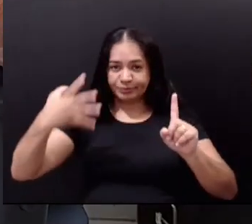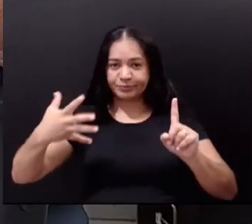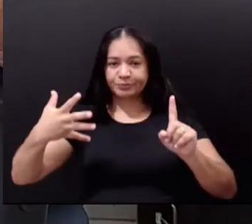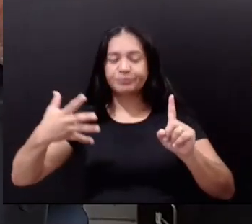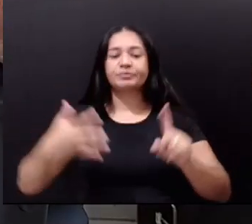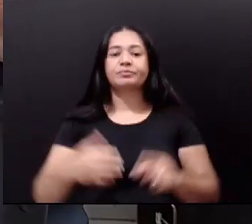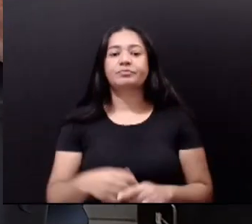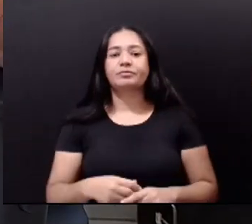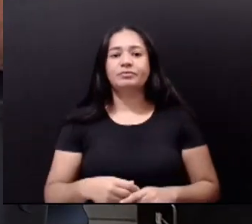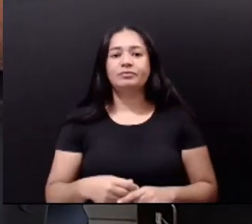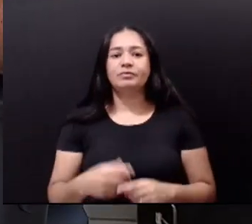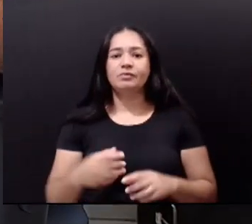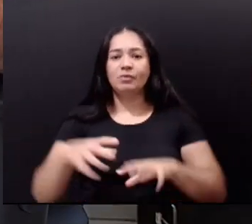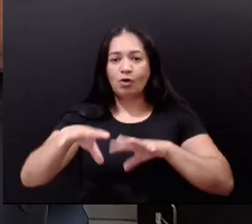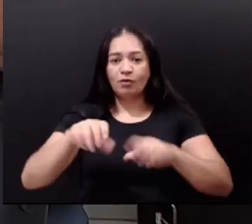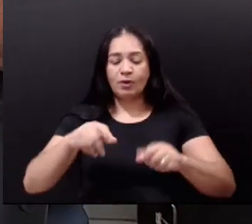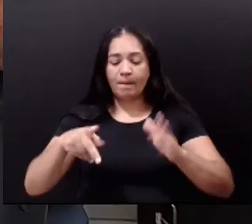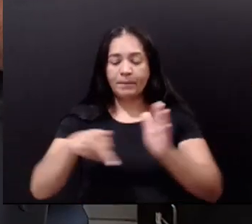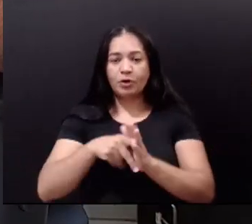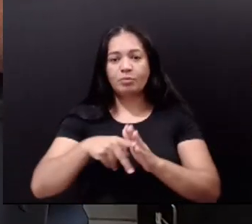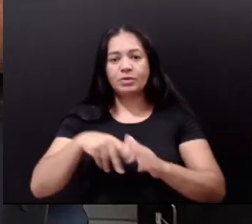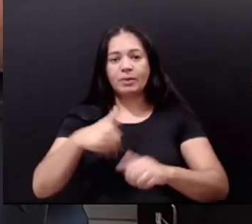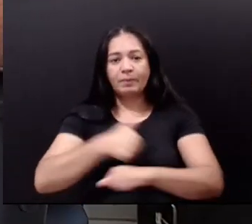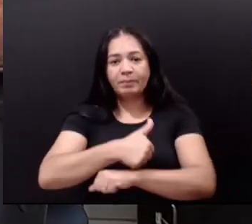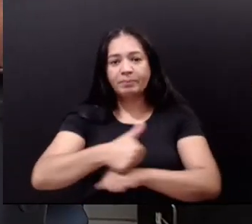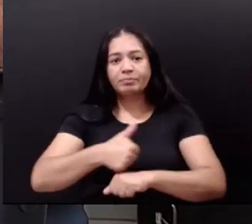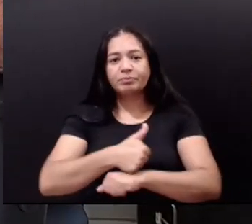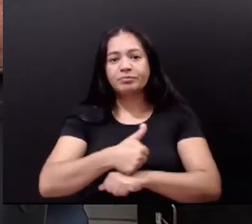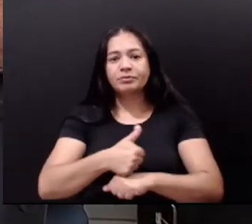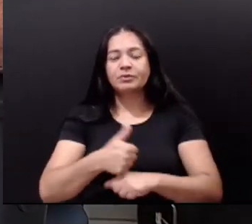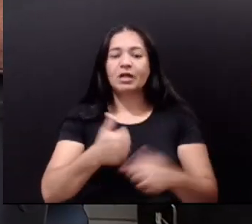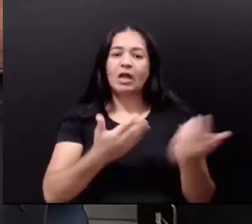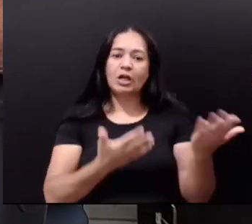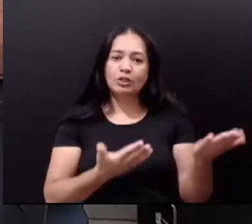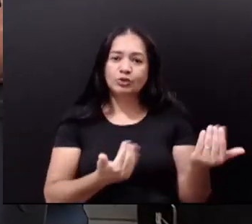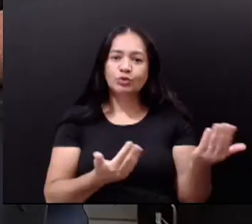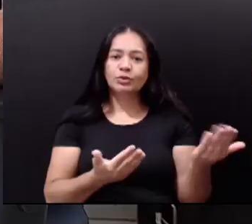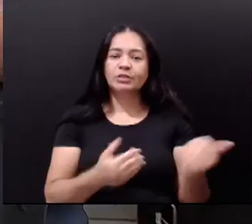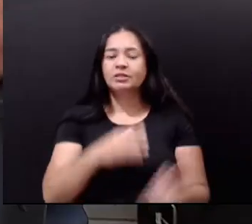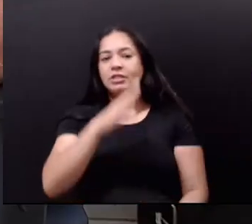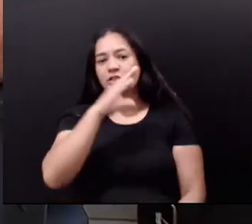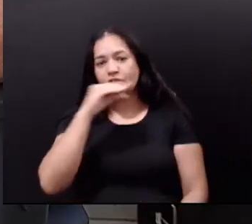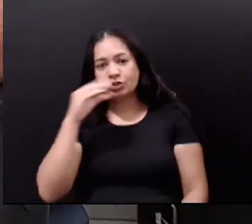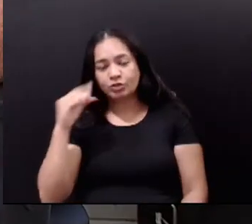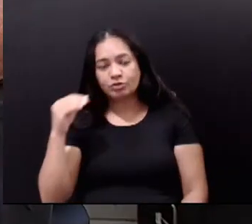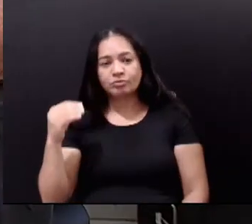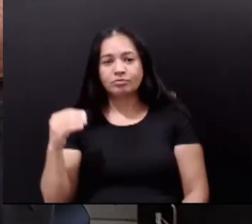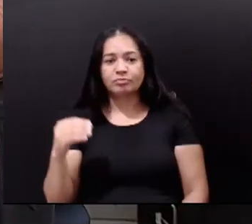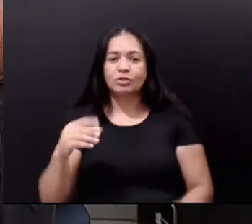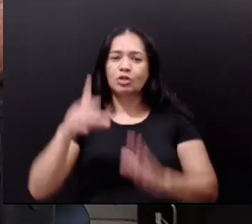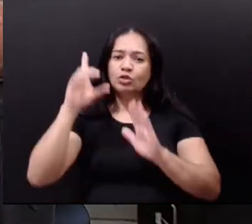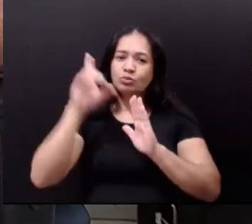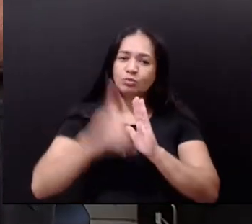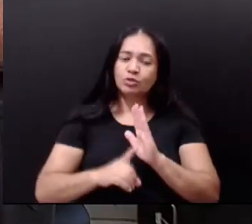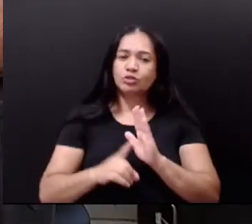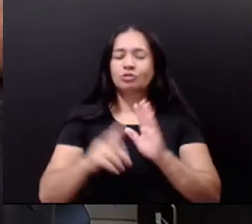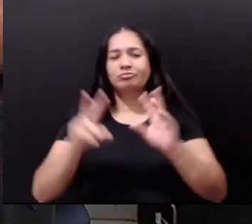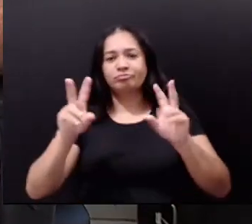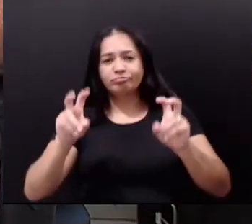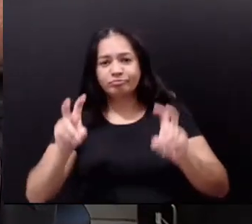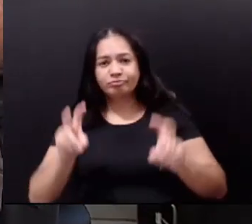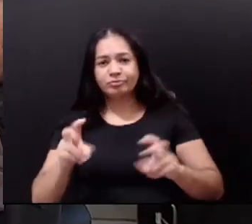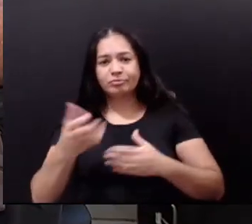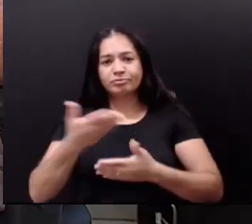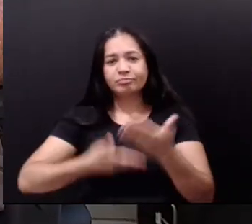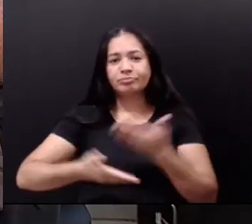para os profissionais e para adolescentes, para jovens, para a comunidade, sobre esses direitos, essas questões que envolvem gênero,